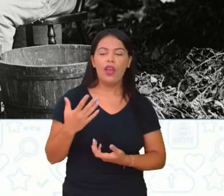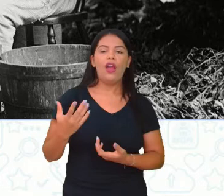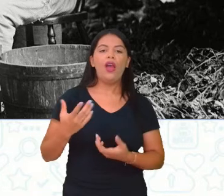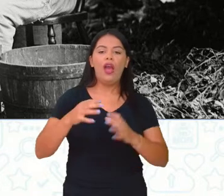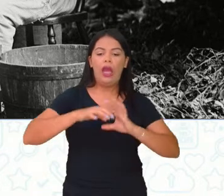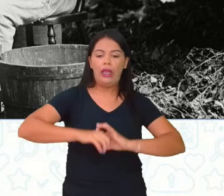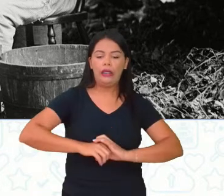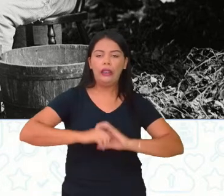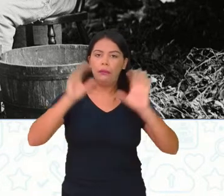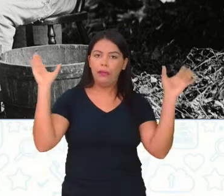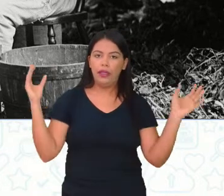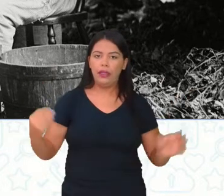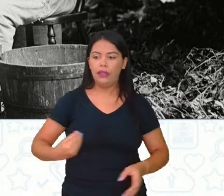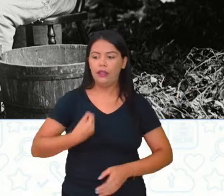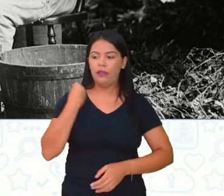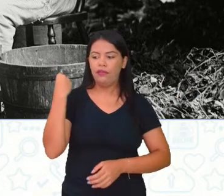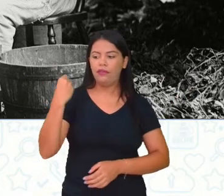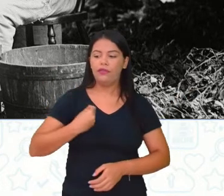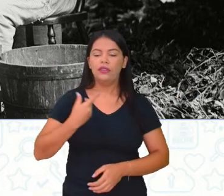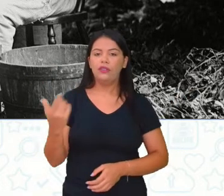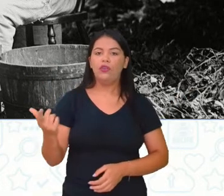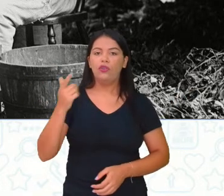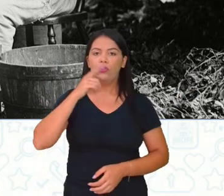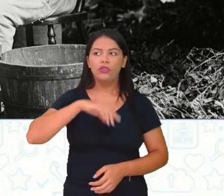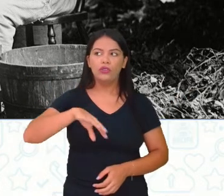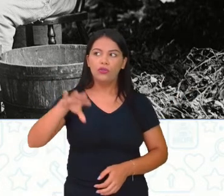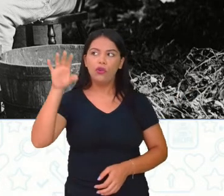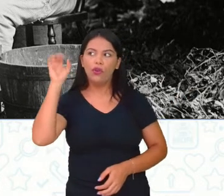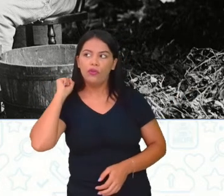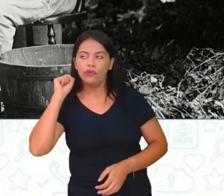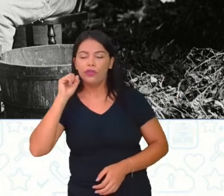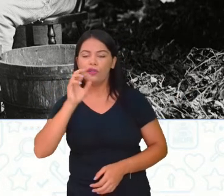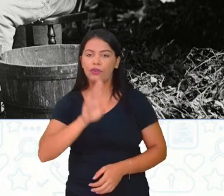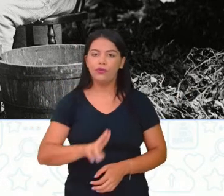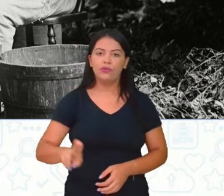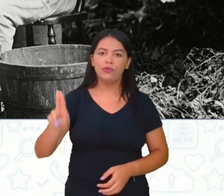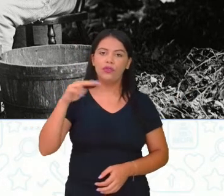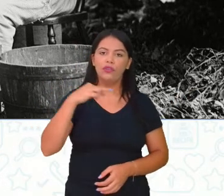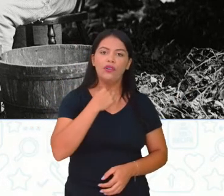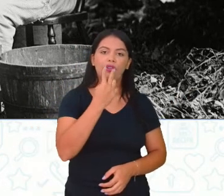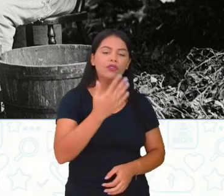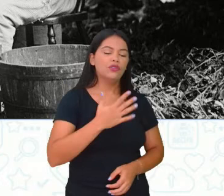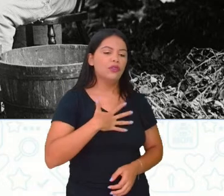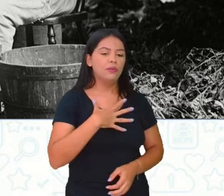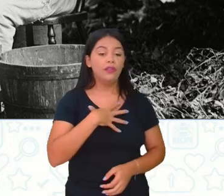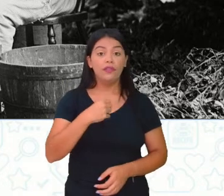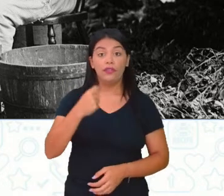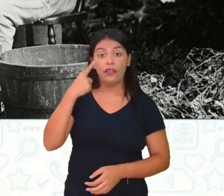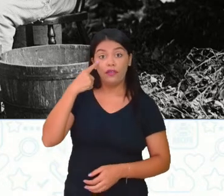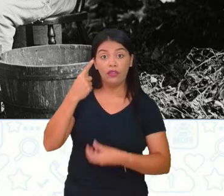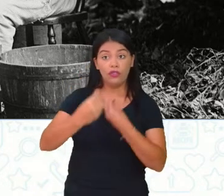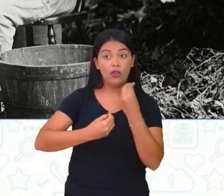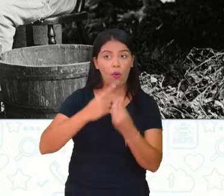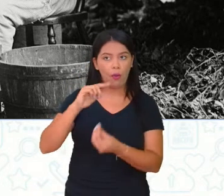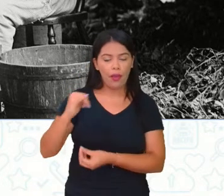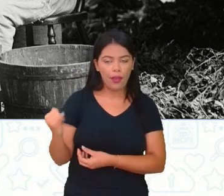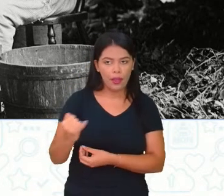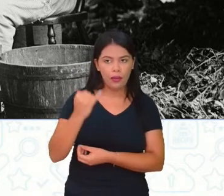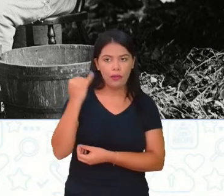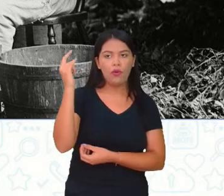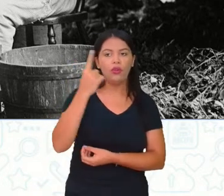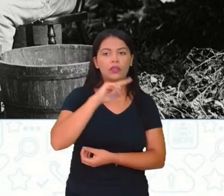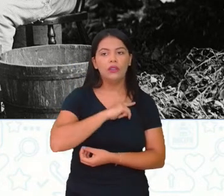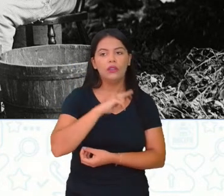Gente, o quanto é forte, não é? Esse verso construído por Conceição